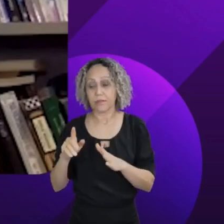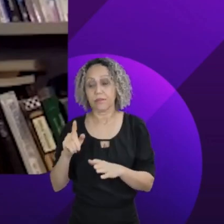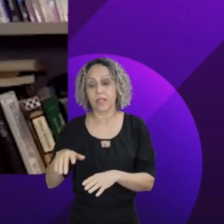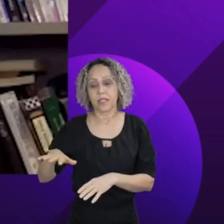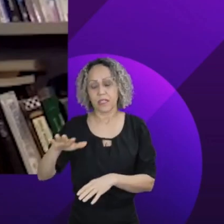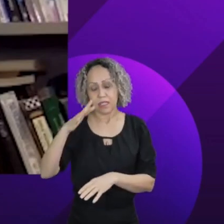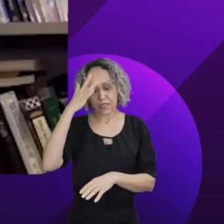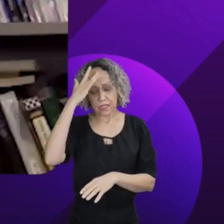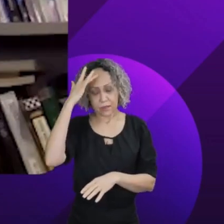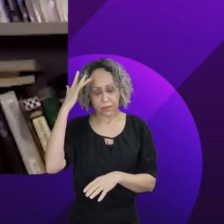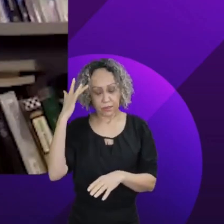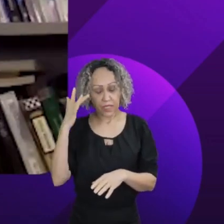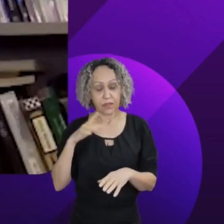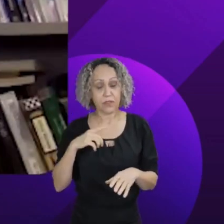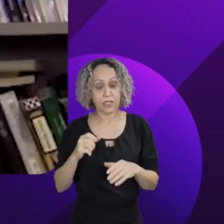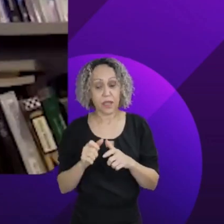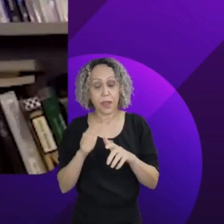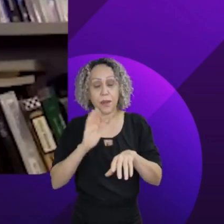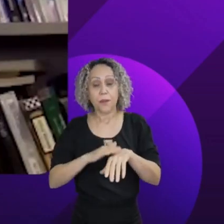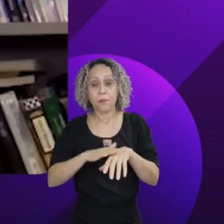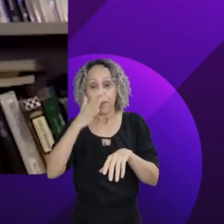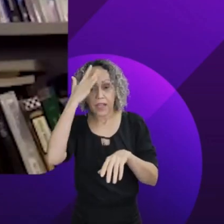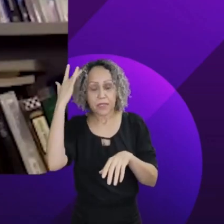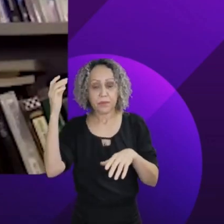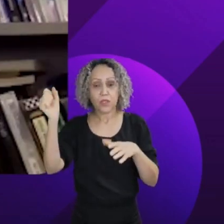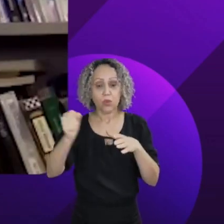mais coletivo, né?